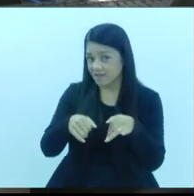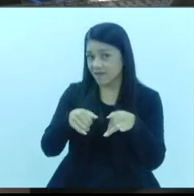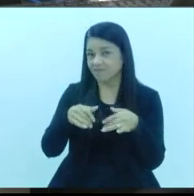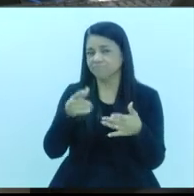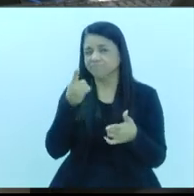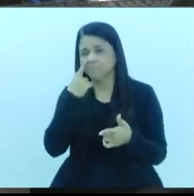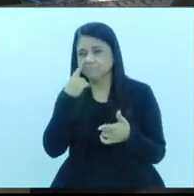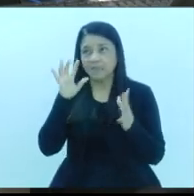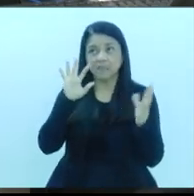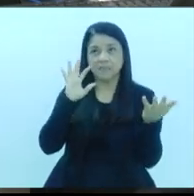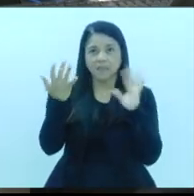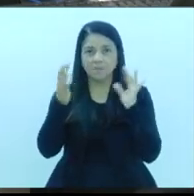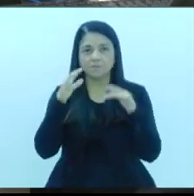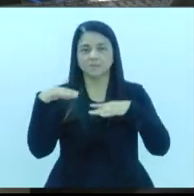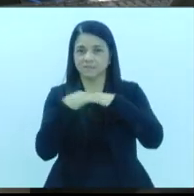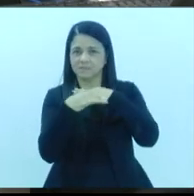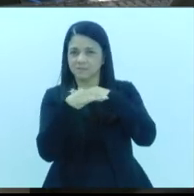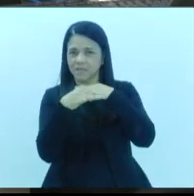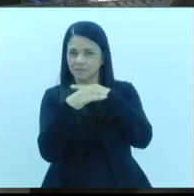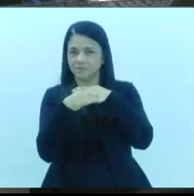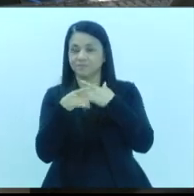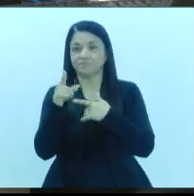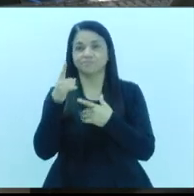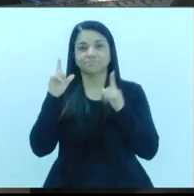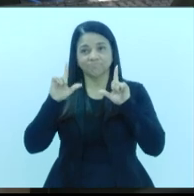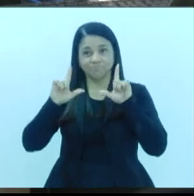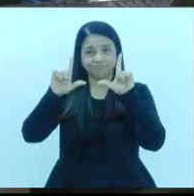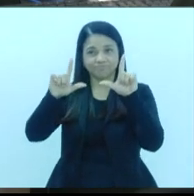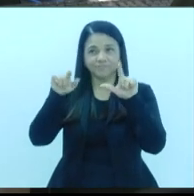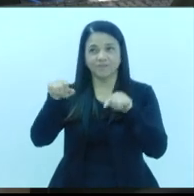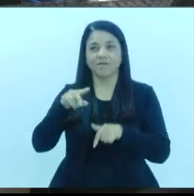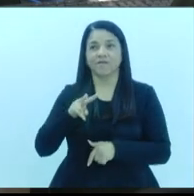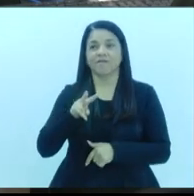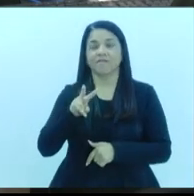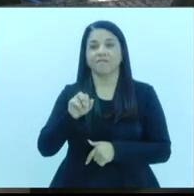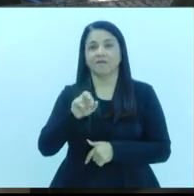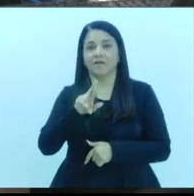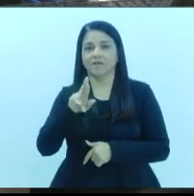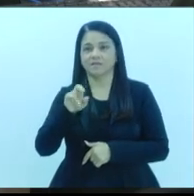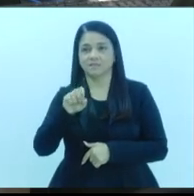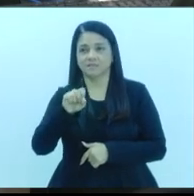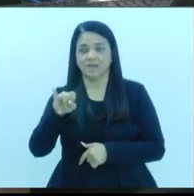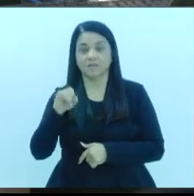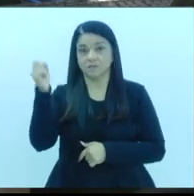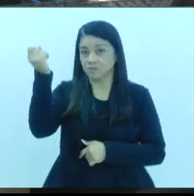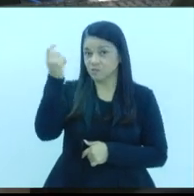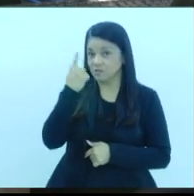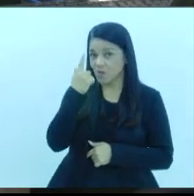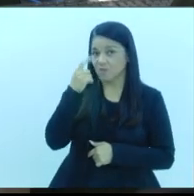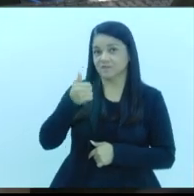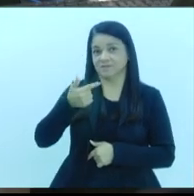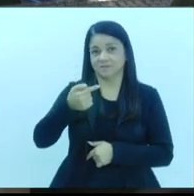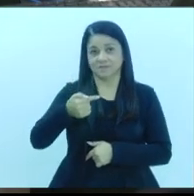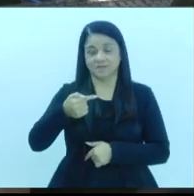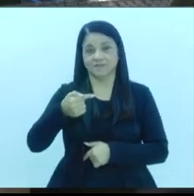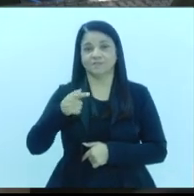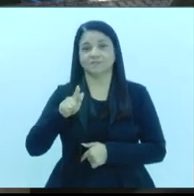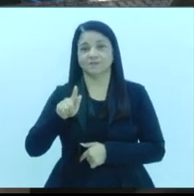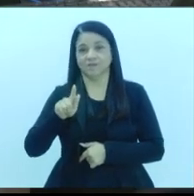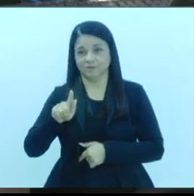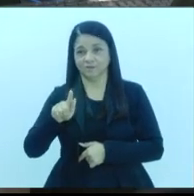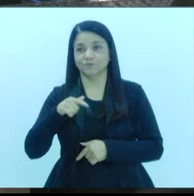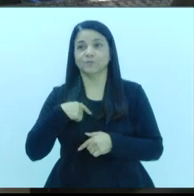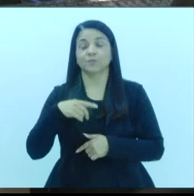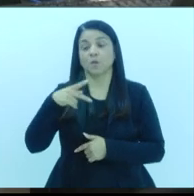algumas cidades do estado. Aqui na tela, Varre-Sai amanheceu com sol, 17 graus. Porto